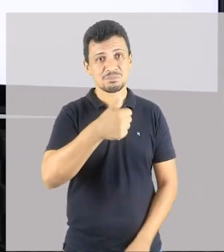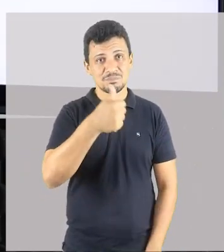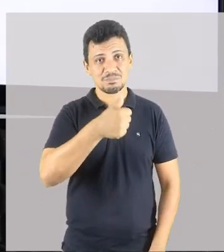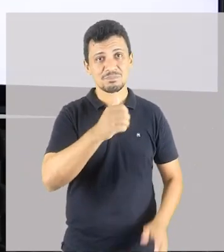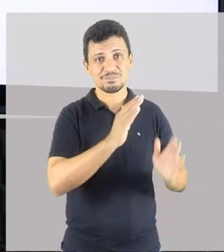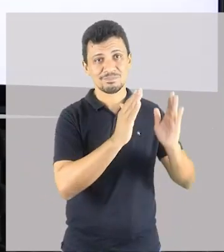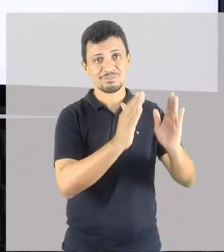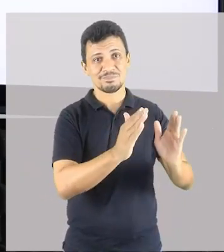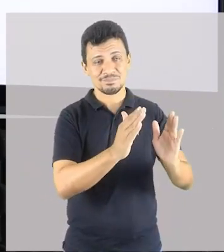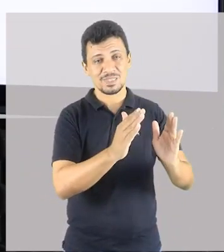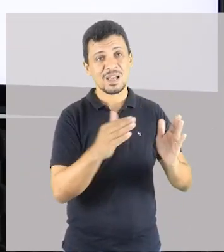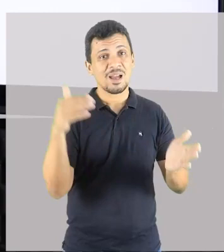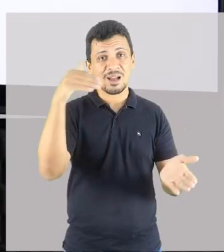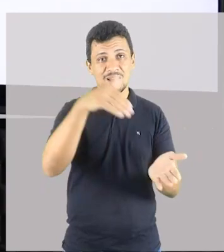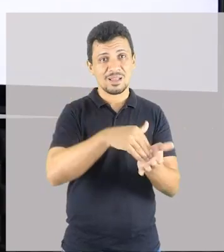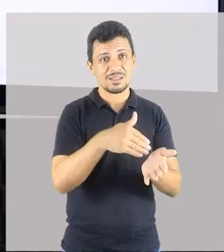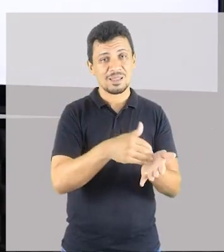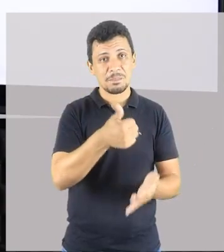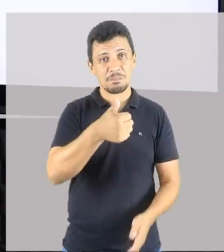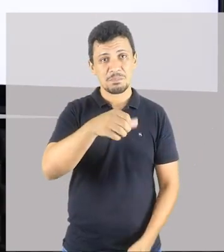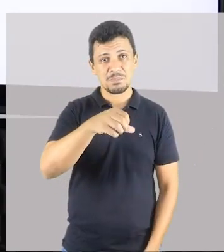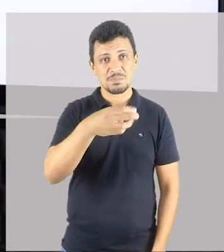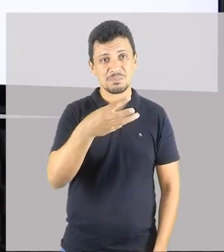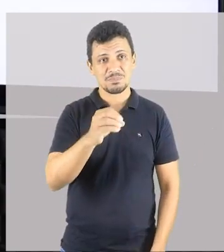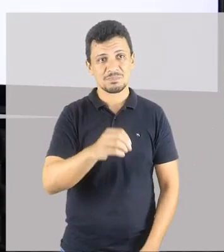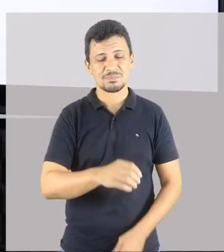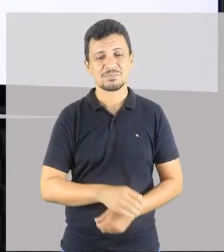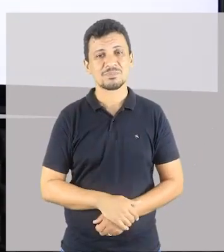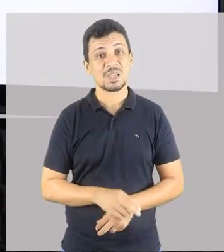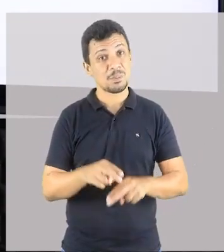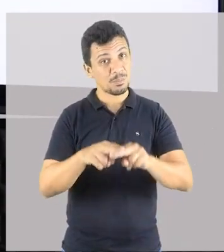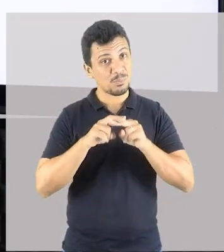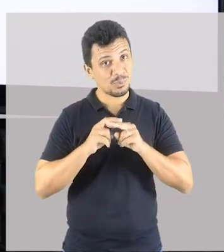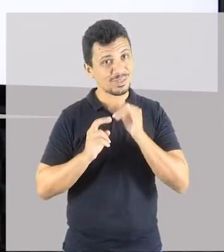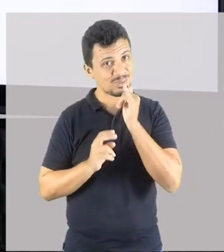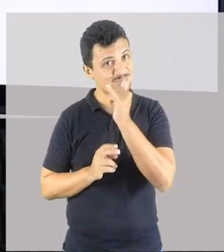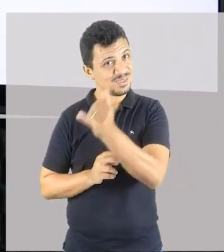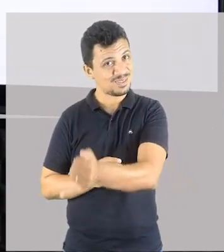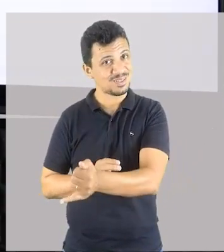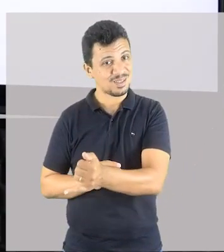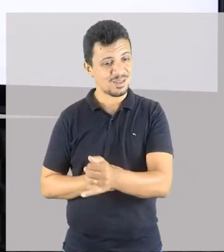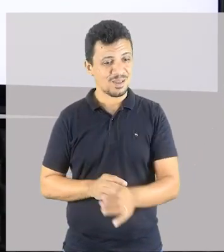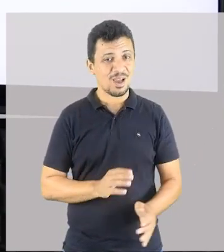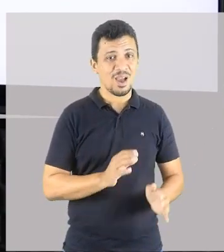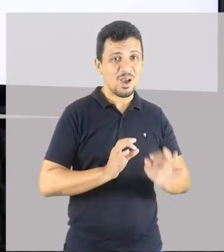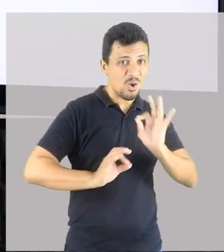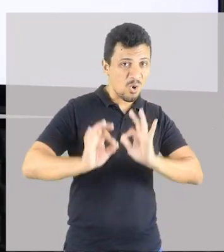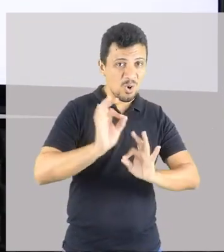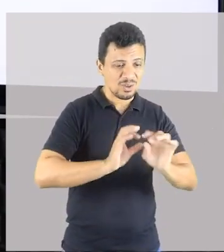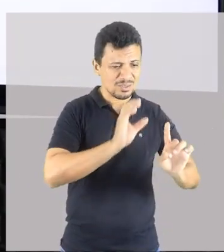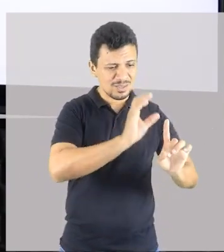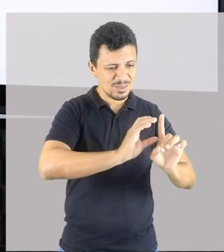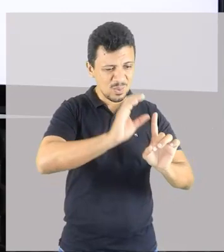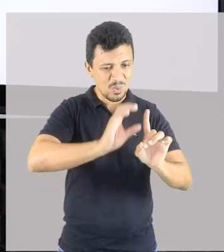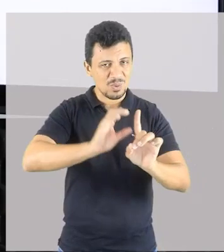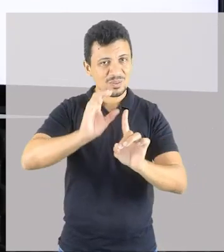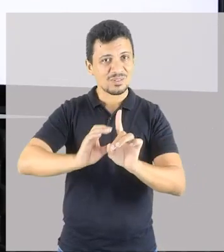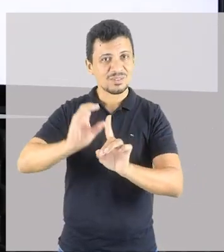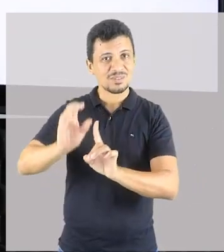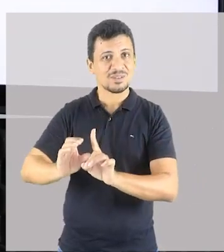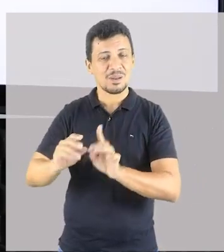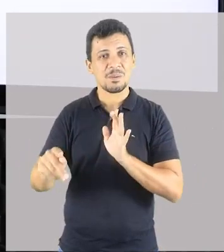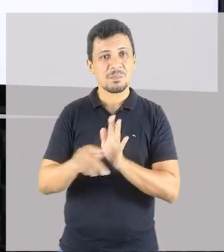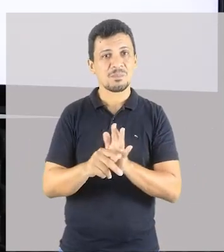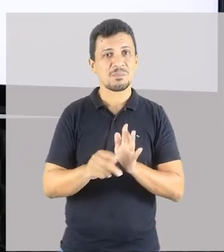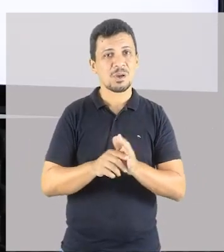estaria até 1930, né? Por isso que eu disse, essa divisão cronológica, ela é muito mesmo um